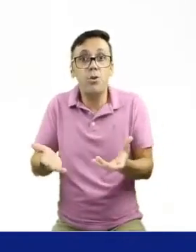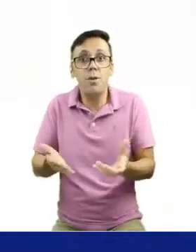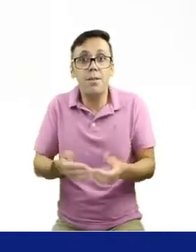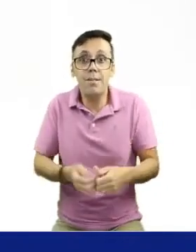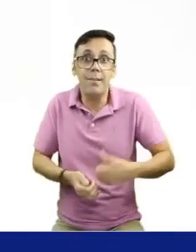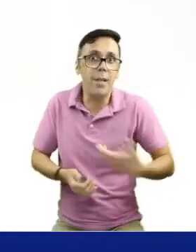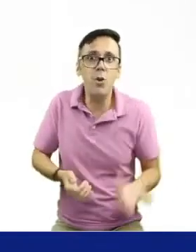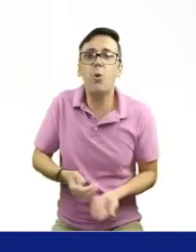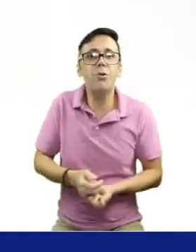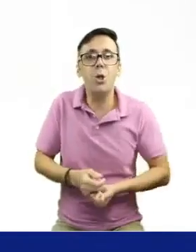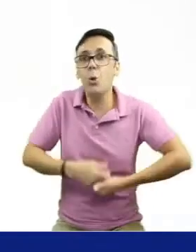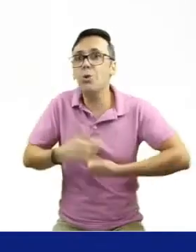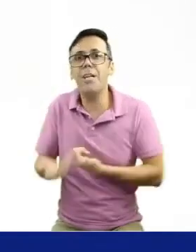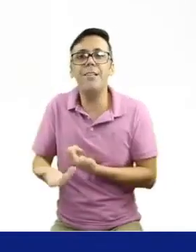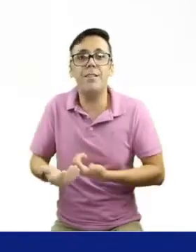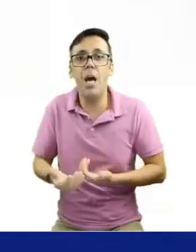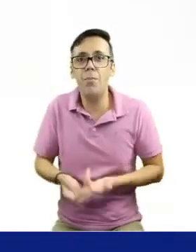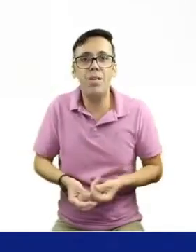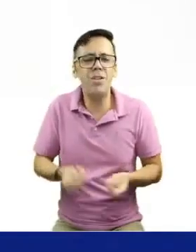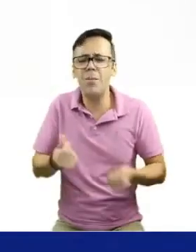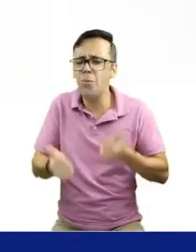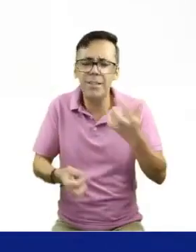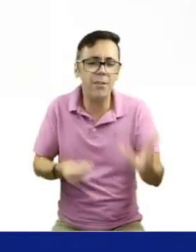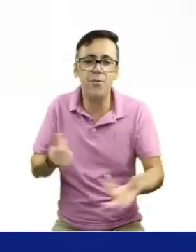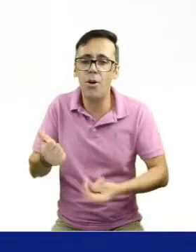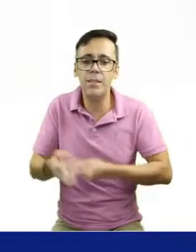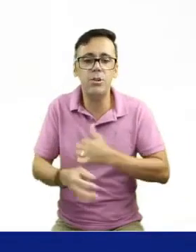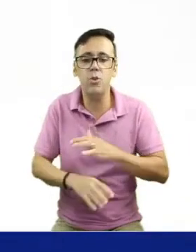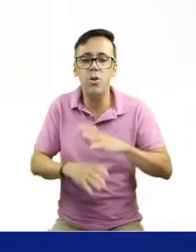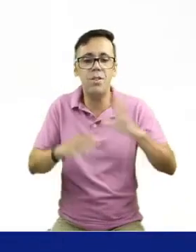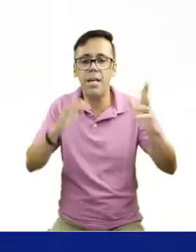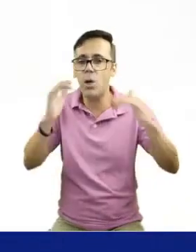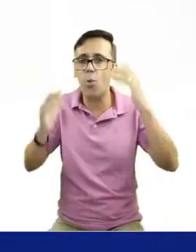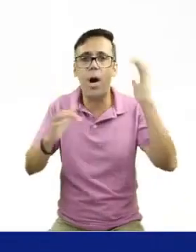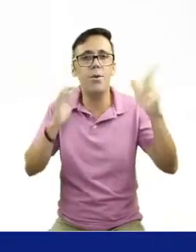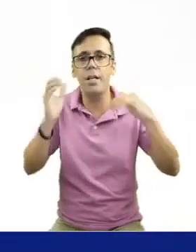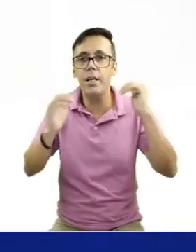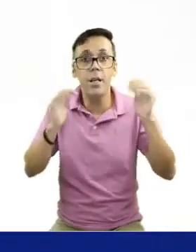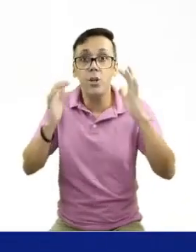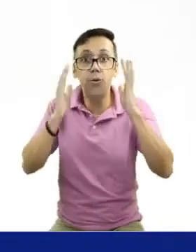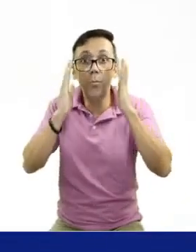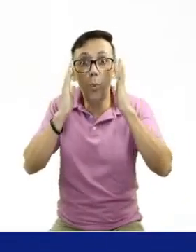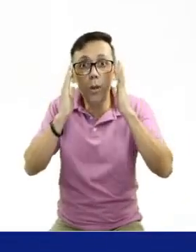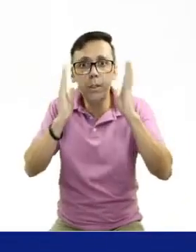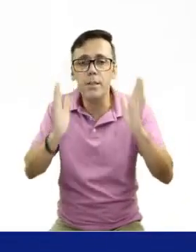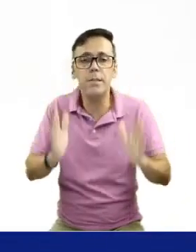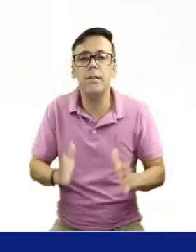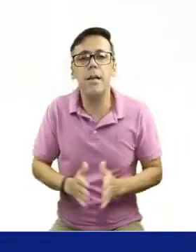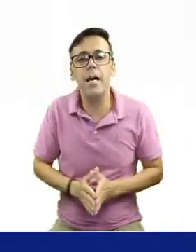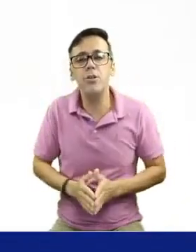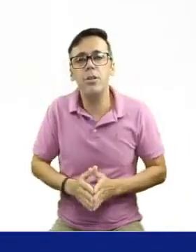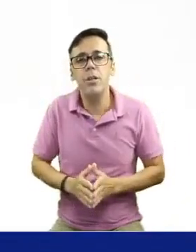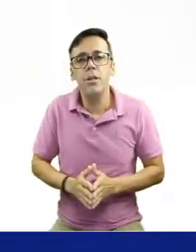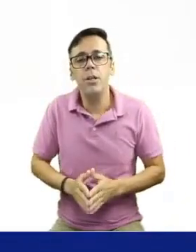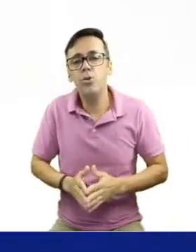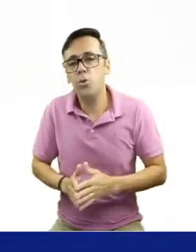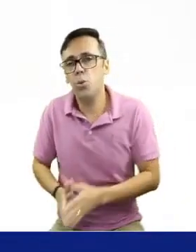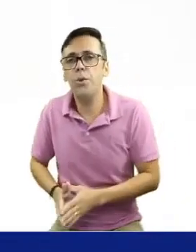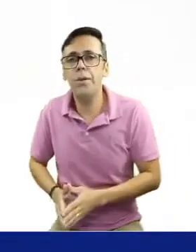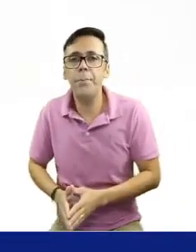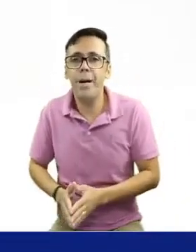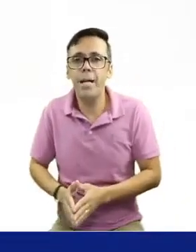nós temos pessoas às vezes que te Olá Tudo tem tempo mas fica muito nervosa ansioso naquele quadro ali e Muita ansiedade